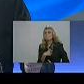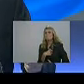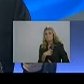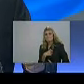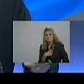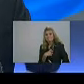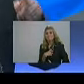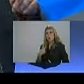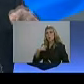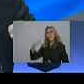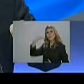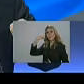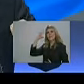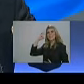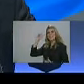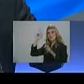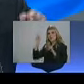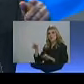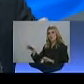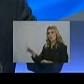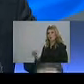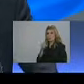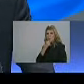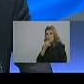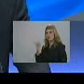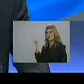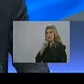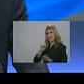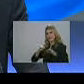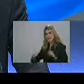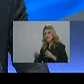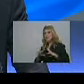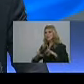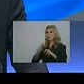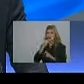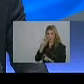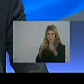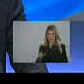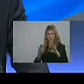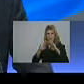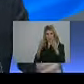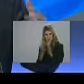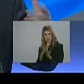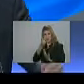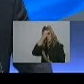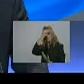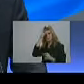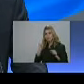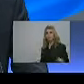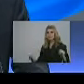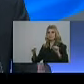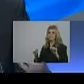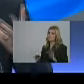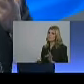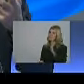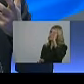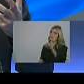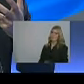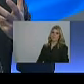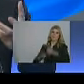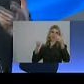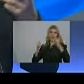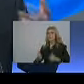mais para garantir àquele menino e a todos os meninos que estão nas nossas escolas municipais um futuro melhor, para que eles